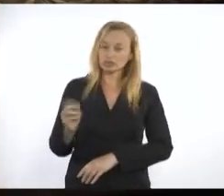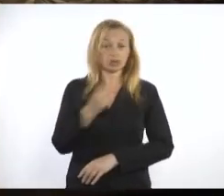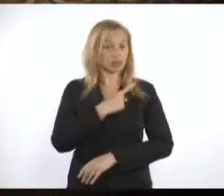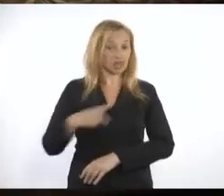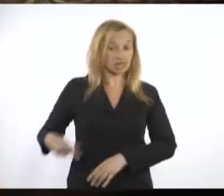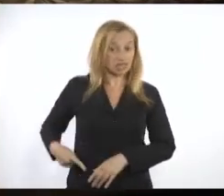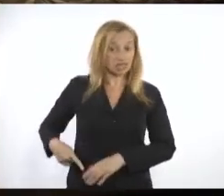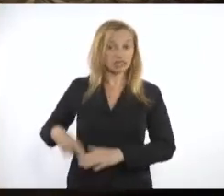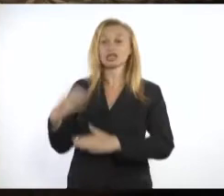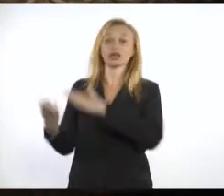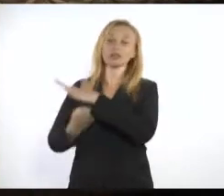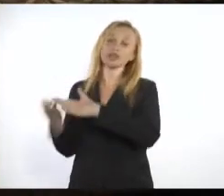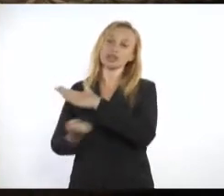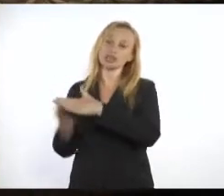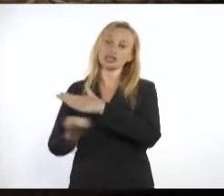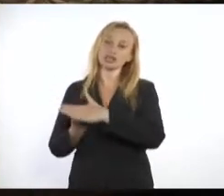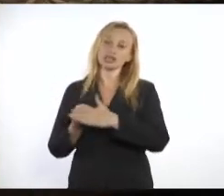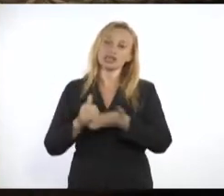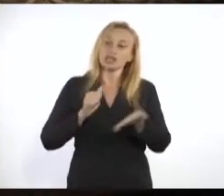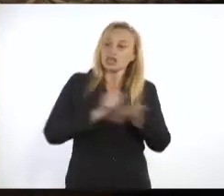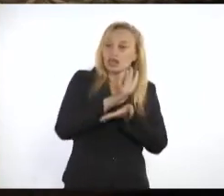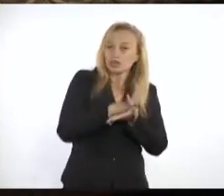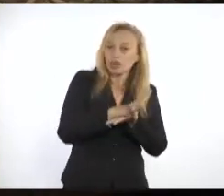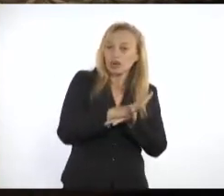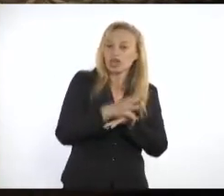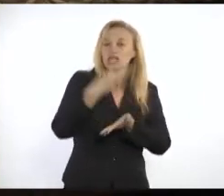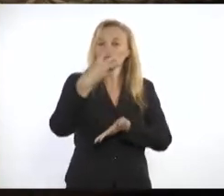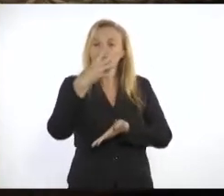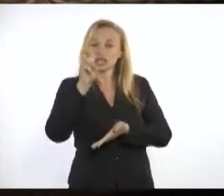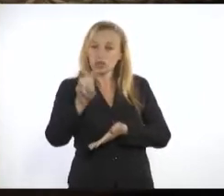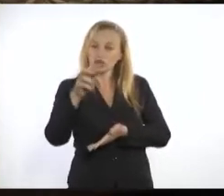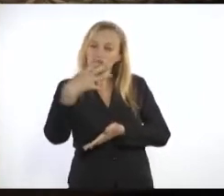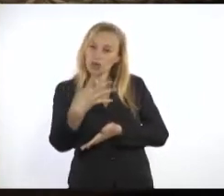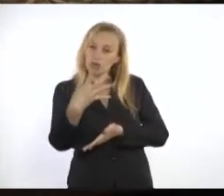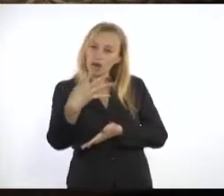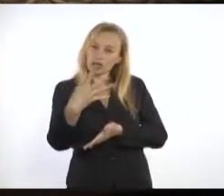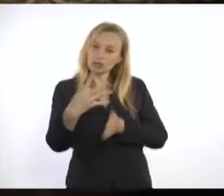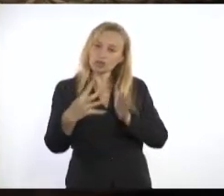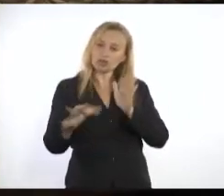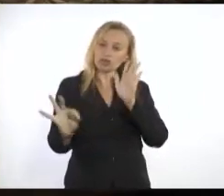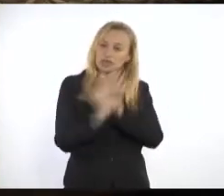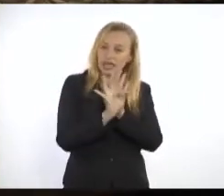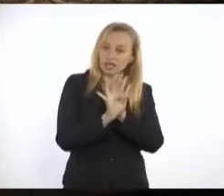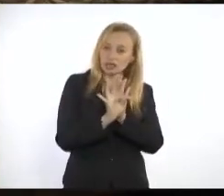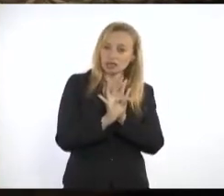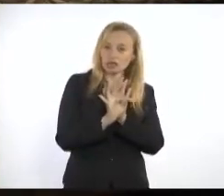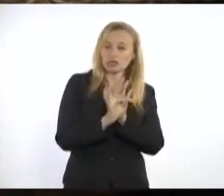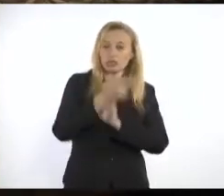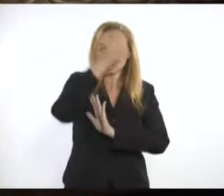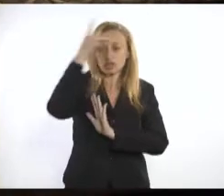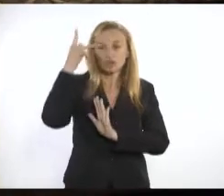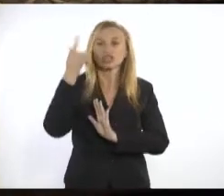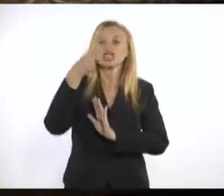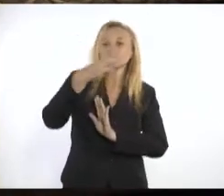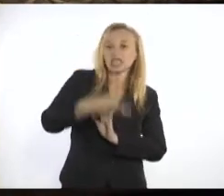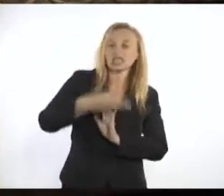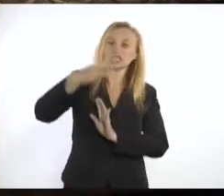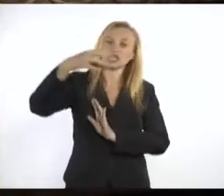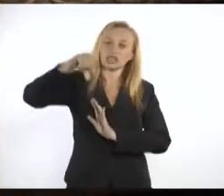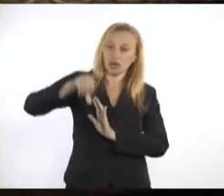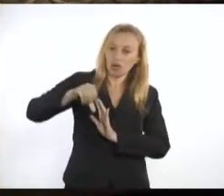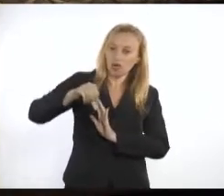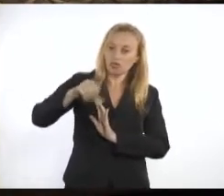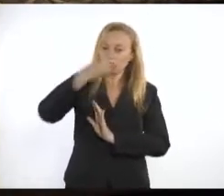da empresa, demite 54 funcionários técnicos, entre eles 39